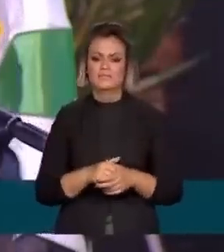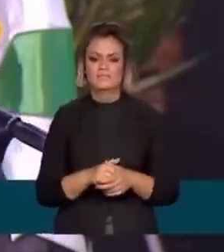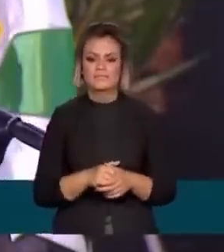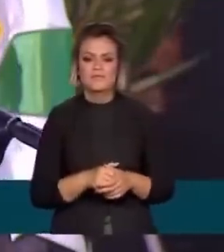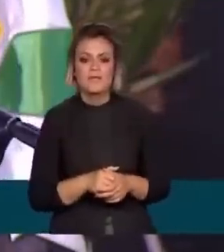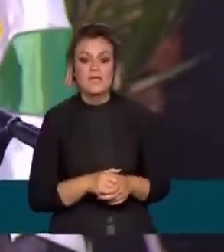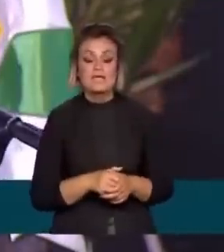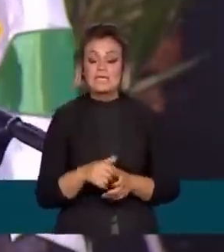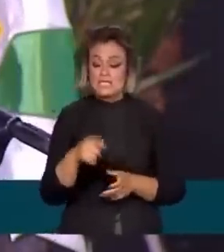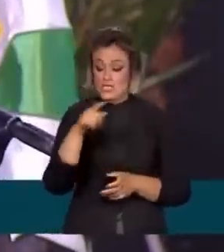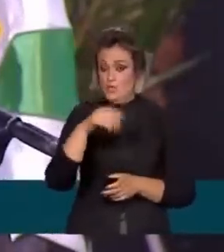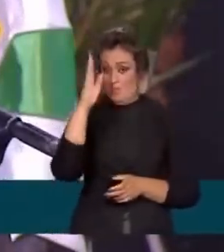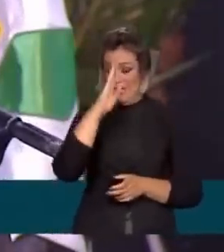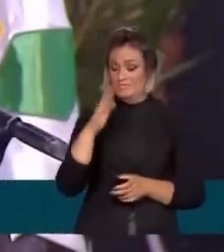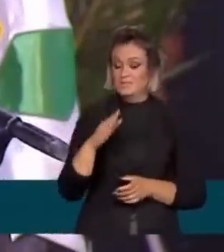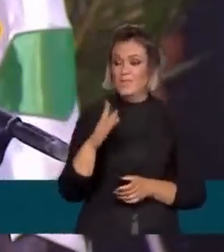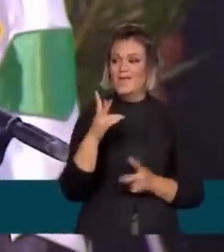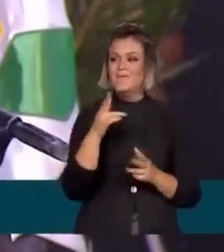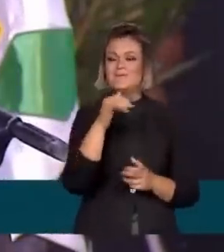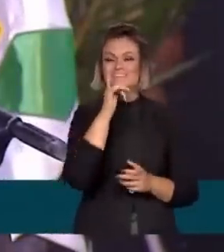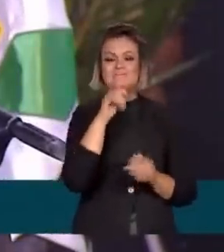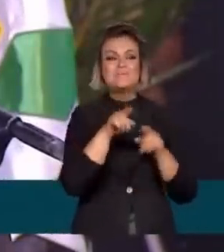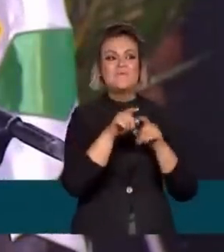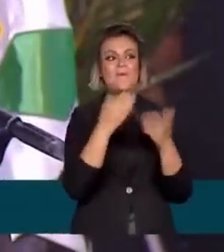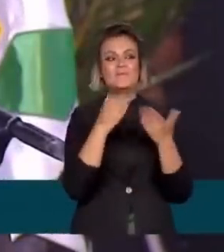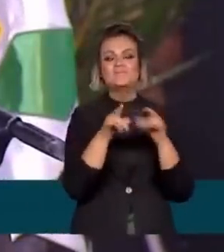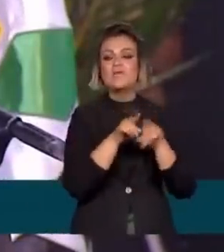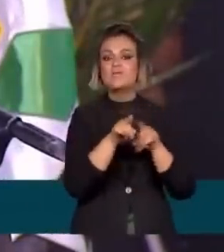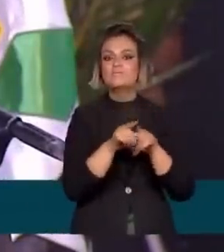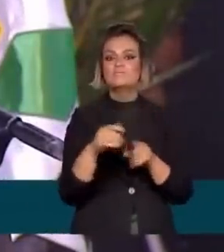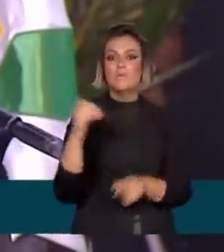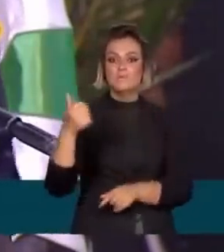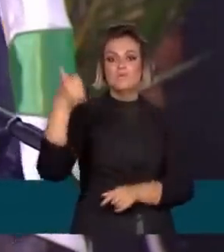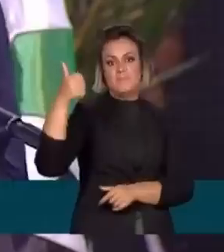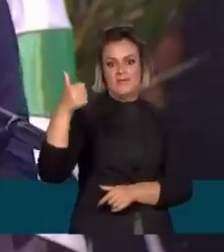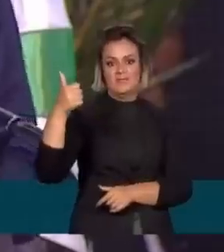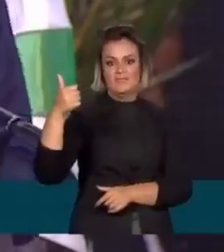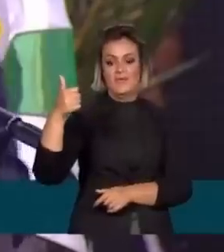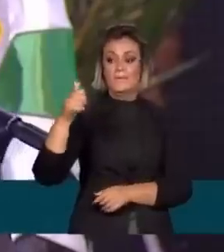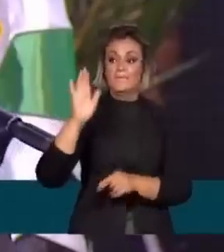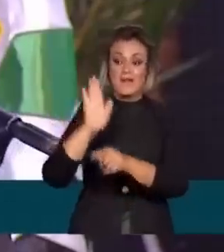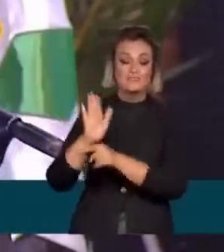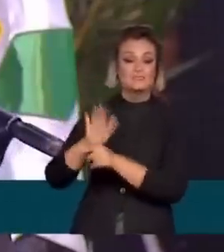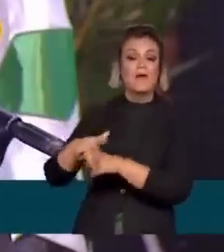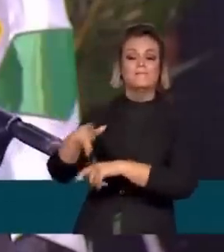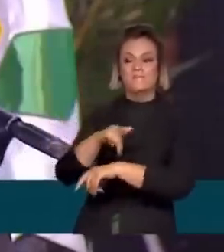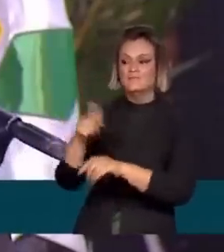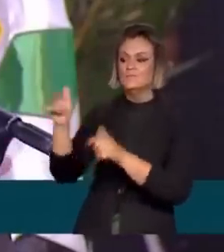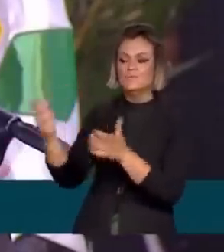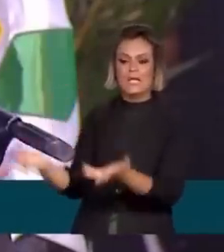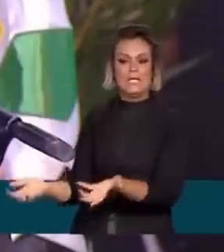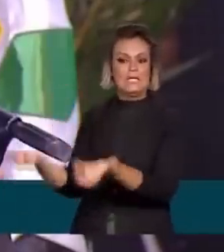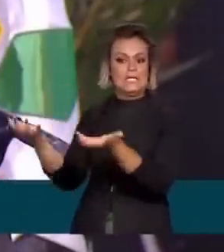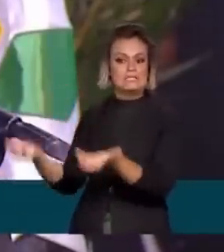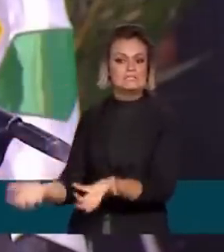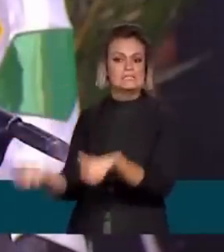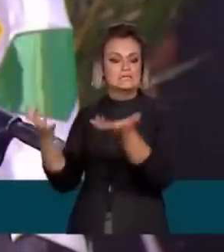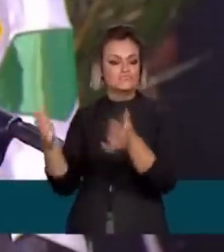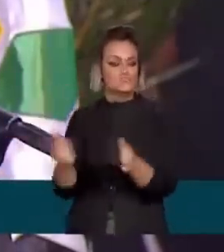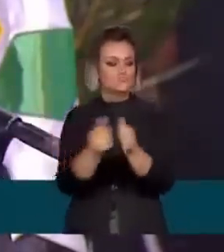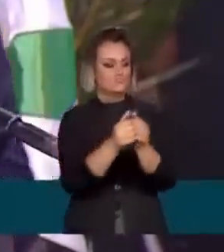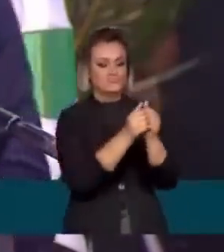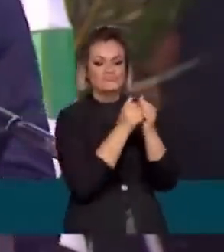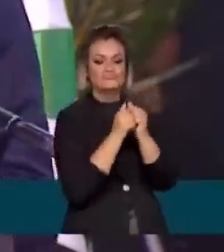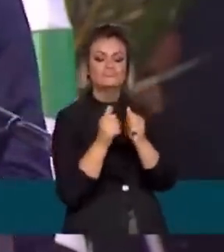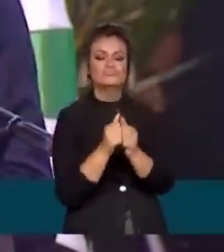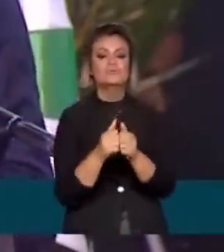Sul, tem que ter a responsabilidade de fazer com que os outros países cresçam junto conosco para